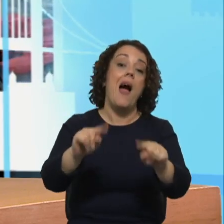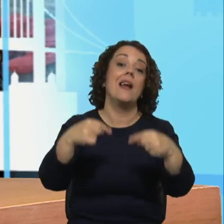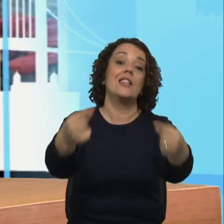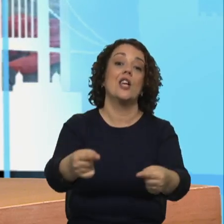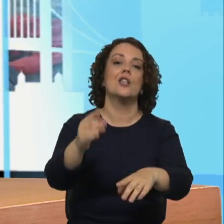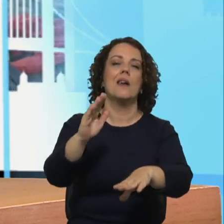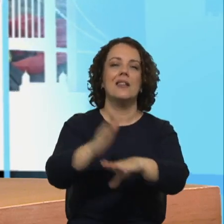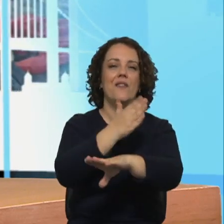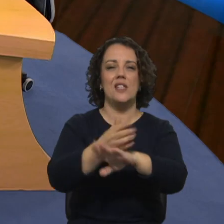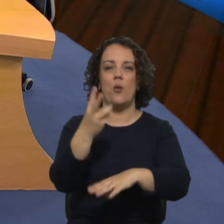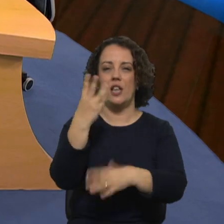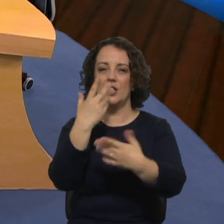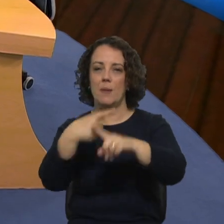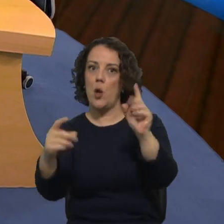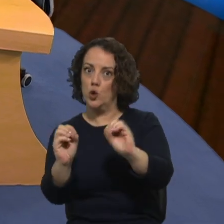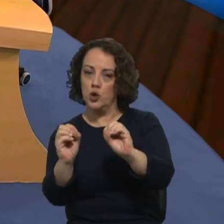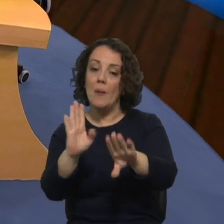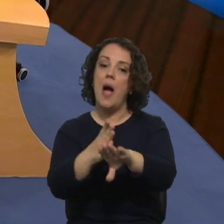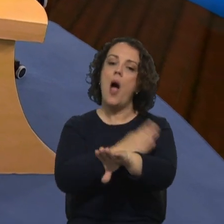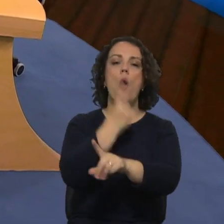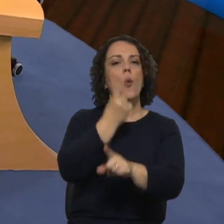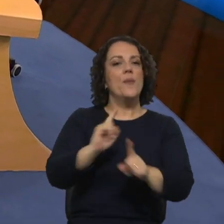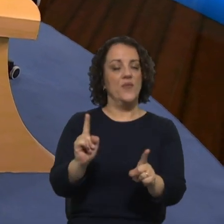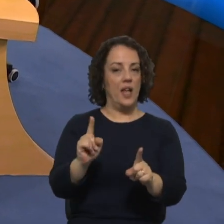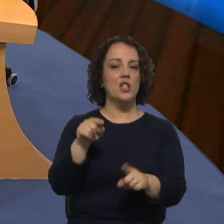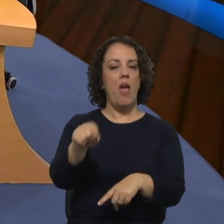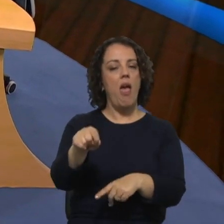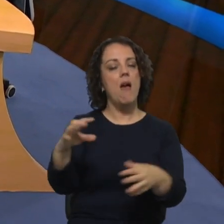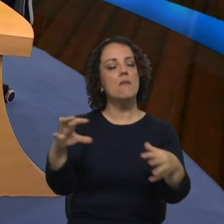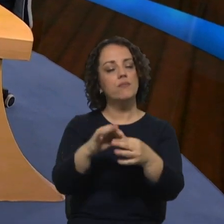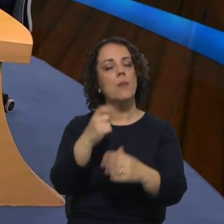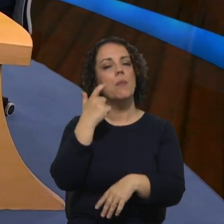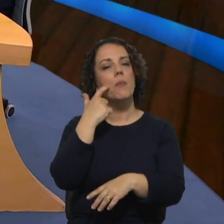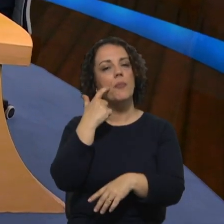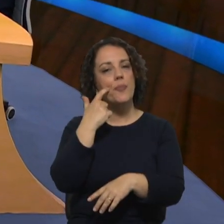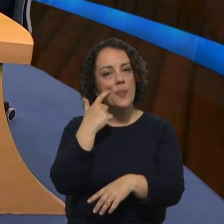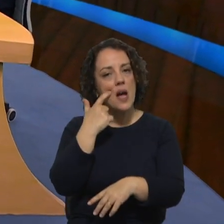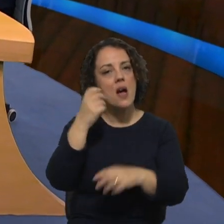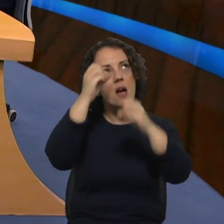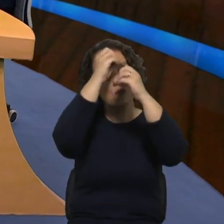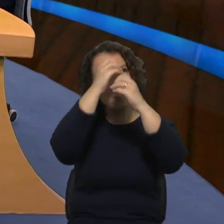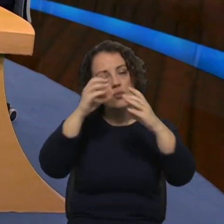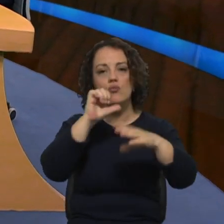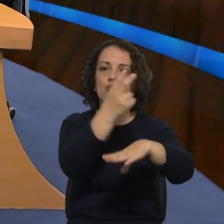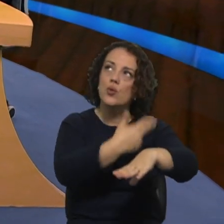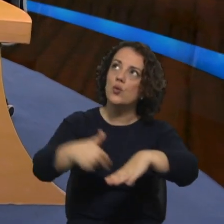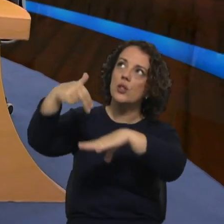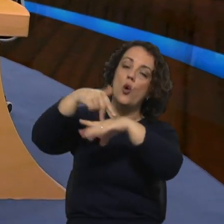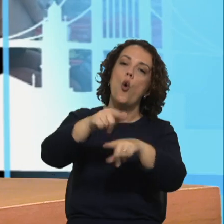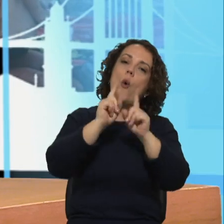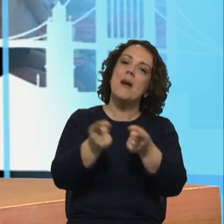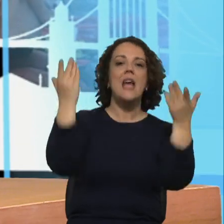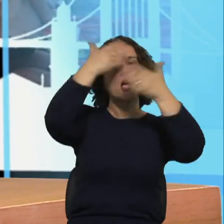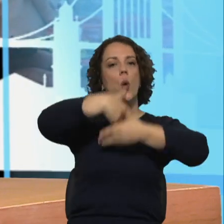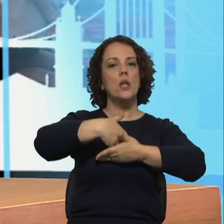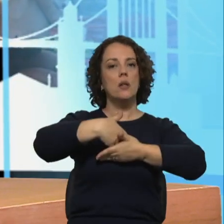meio, numa única celebração, se comemora a Páscoa do Senhor noite dentro. E, portanto, a única indicação é que comece de noite